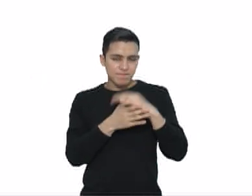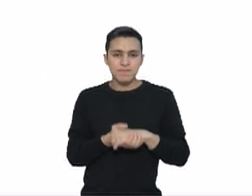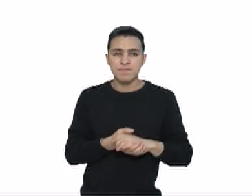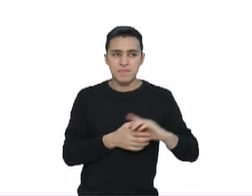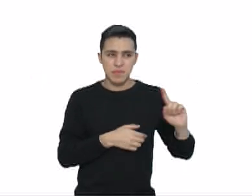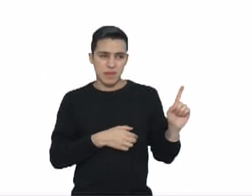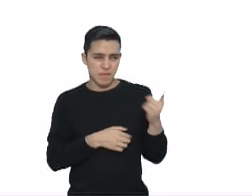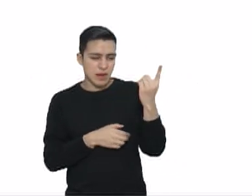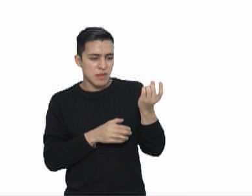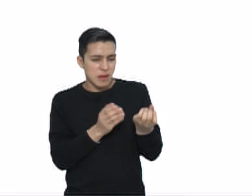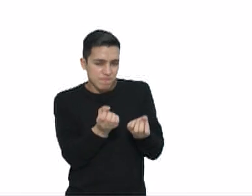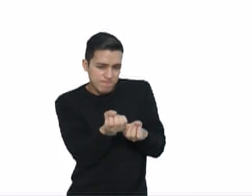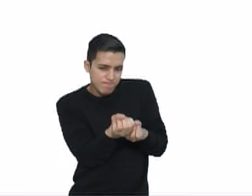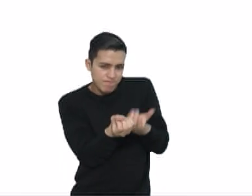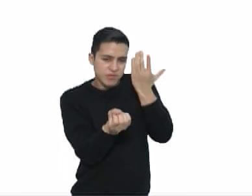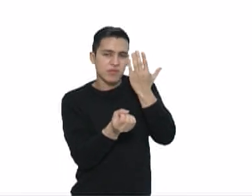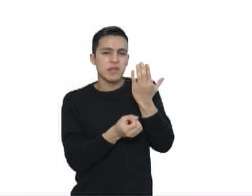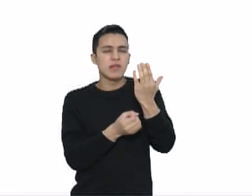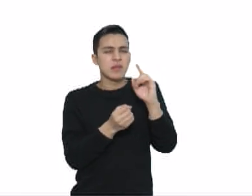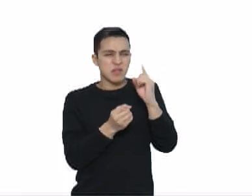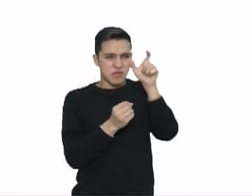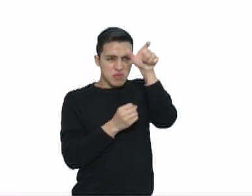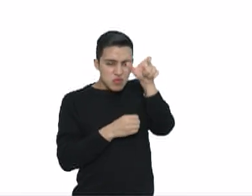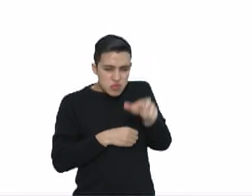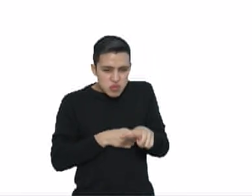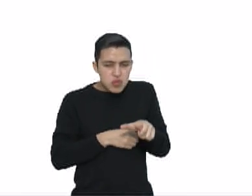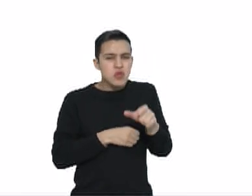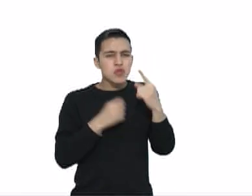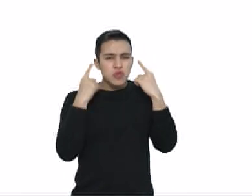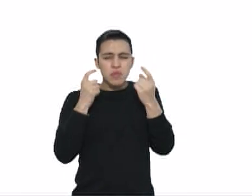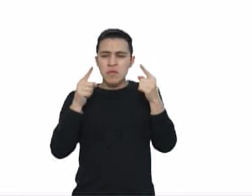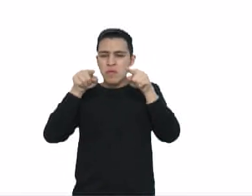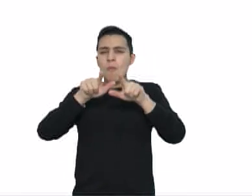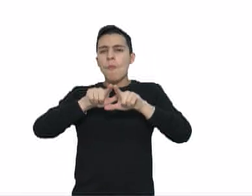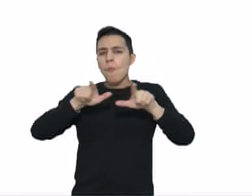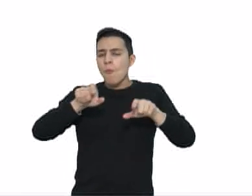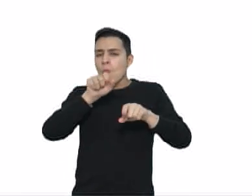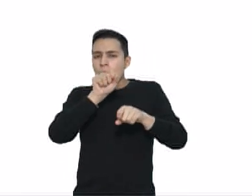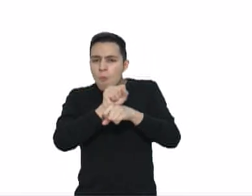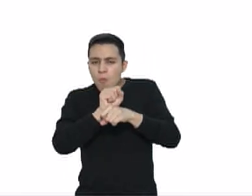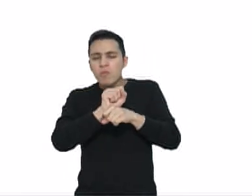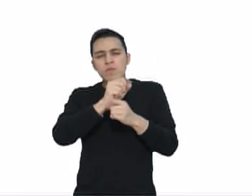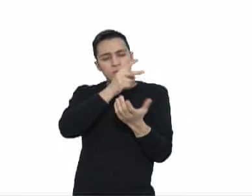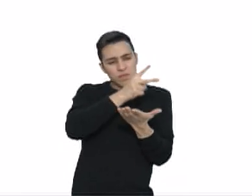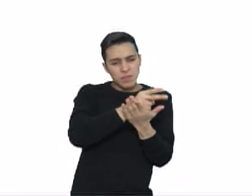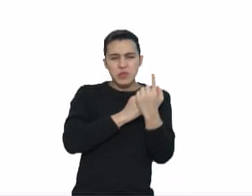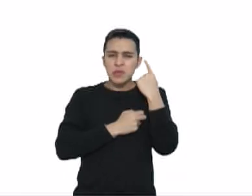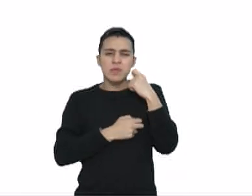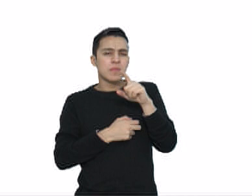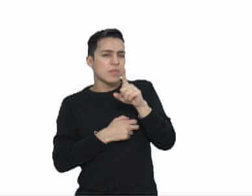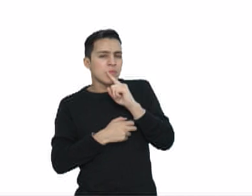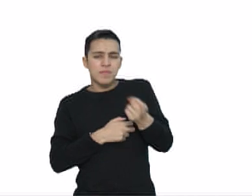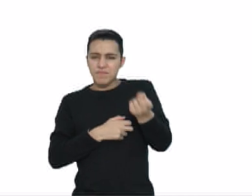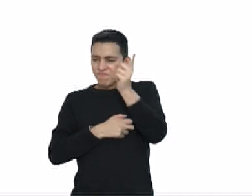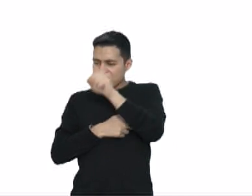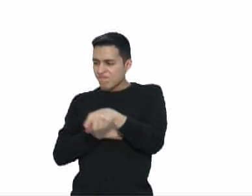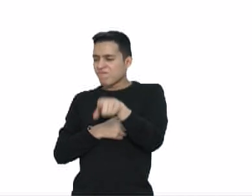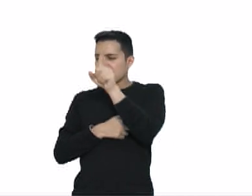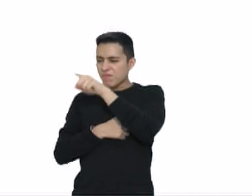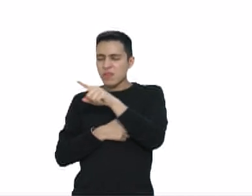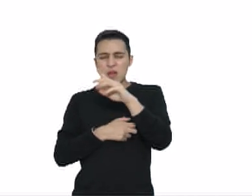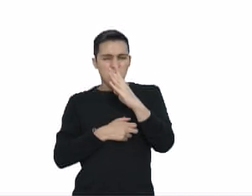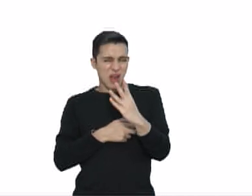Primeira pulsação, só o primeiro grupo faz som, os outros dois em silêncio. Segunda pulsação, som do primeiro continua, silêncio. Terceira,